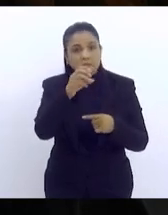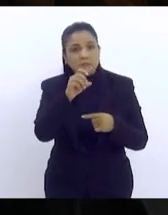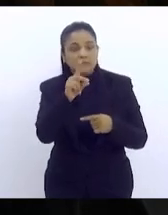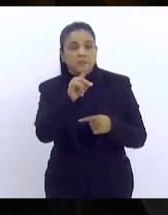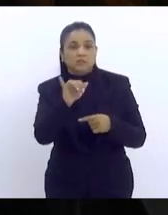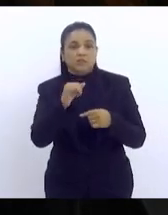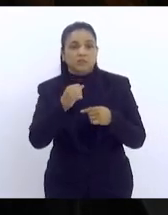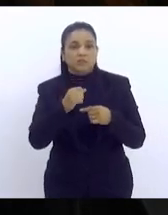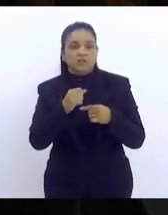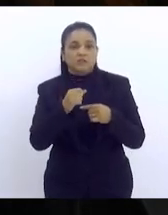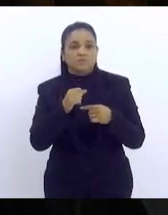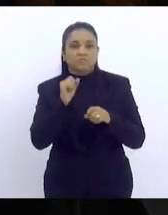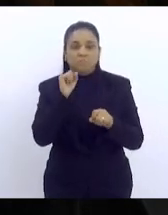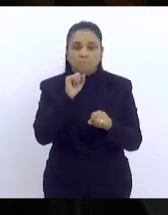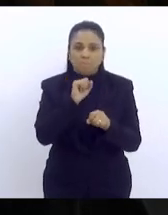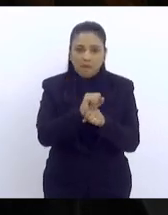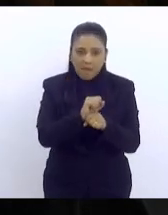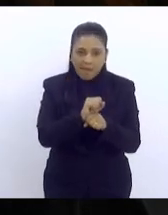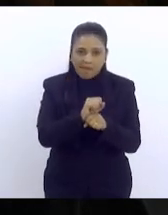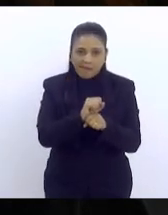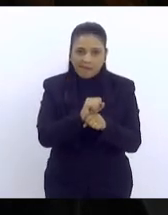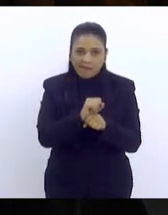de recesso